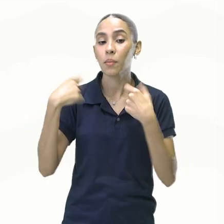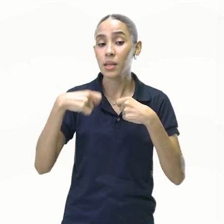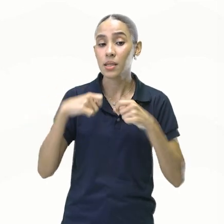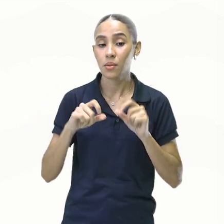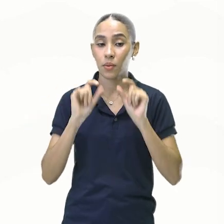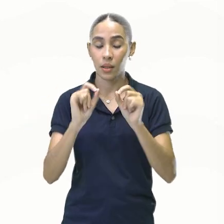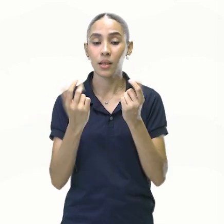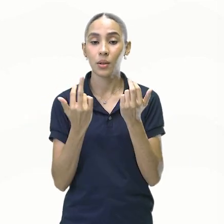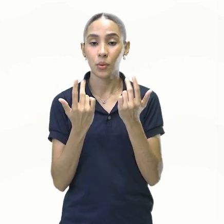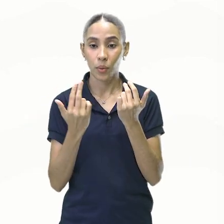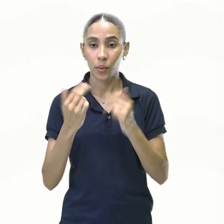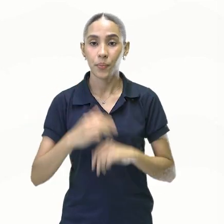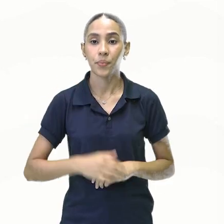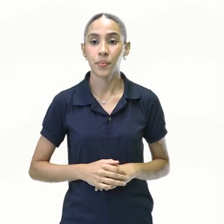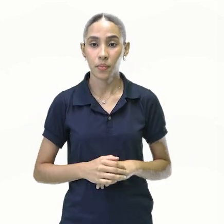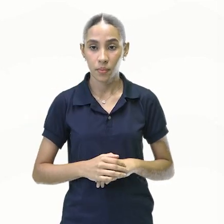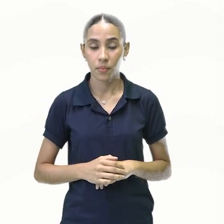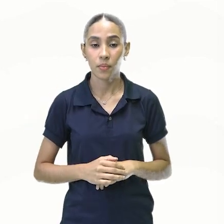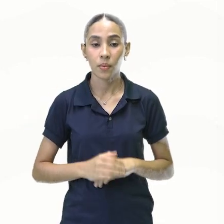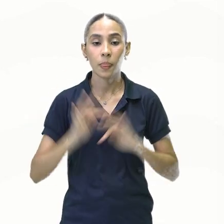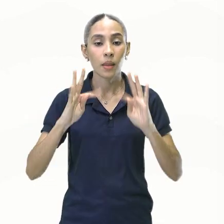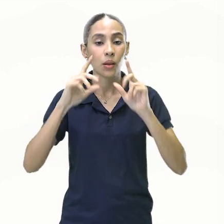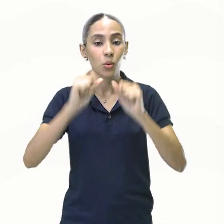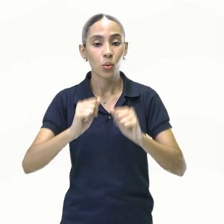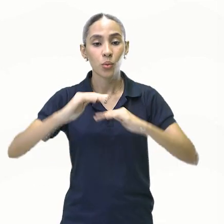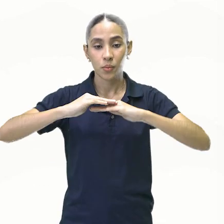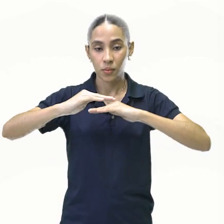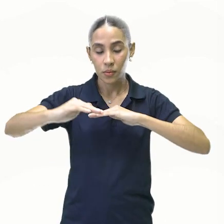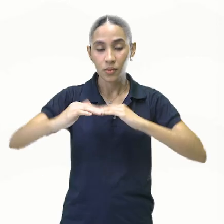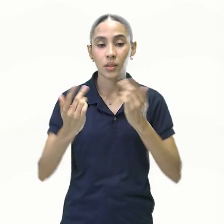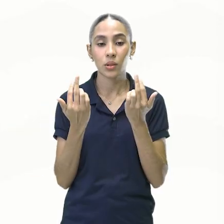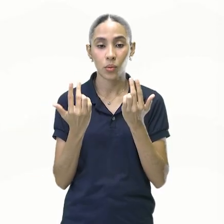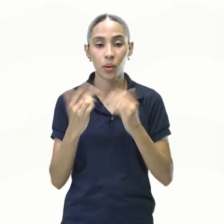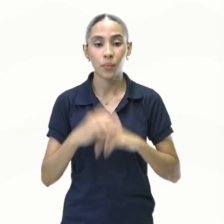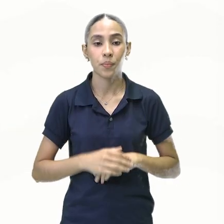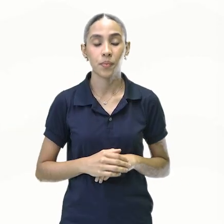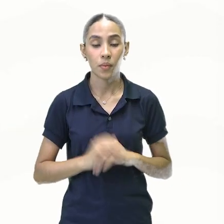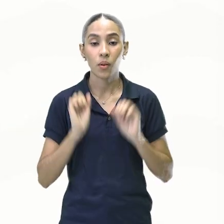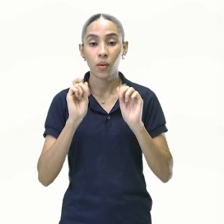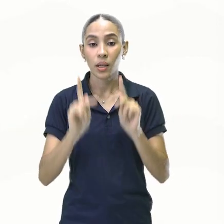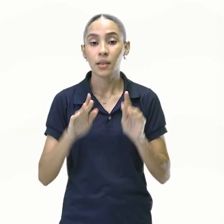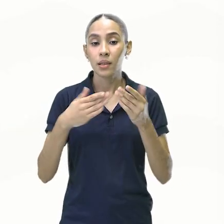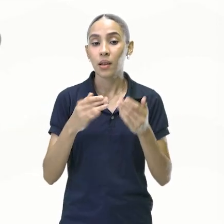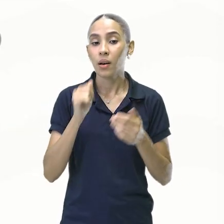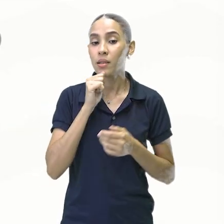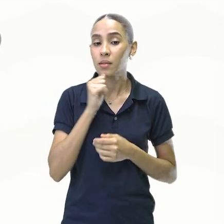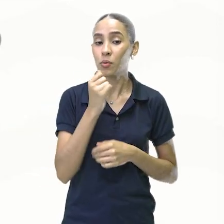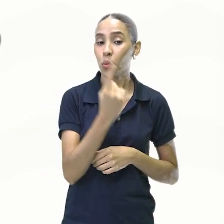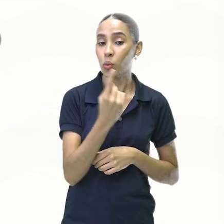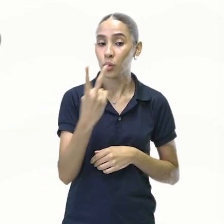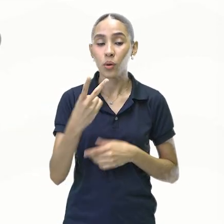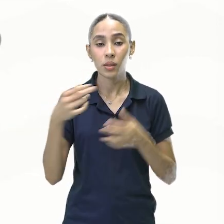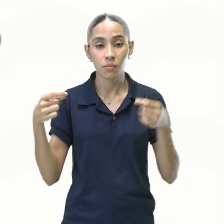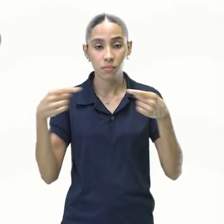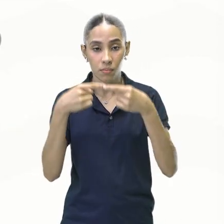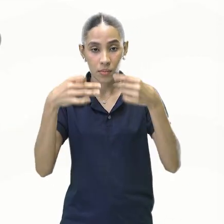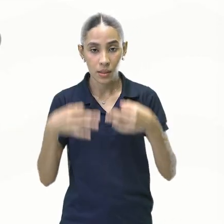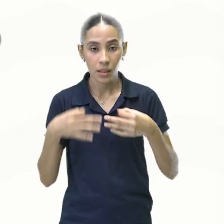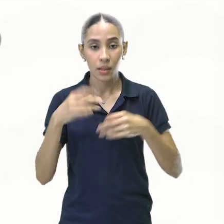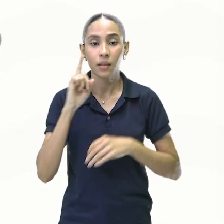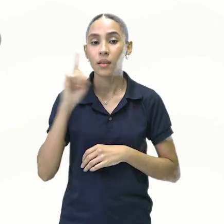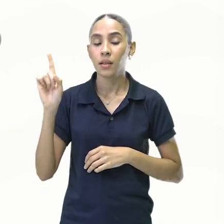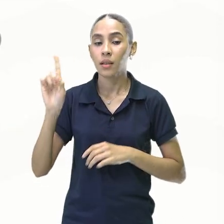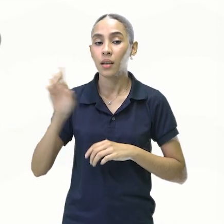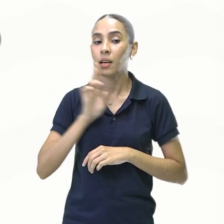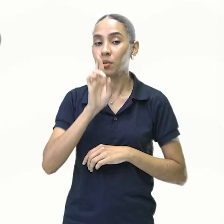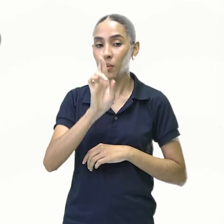iguais, né? Estão todos em planos iguais. Muito bem, então somente 1 e 2 é verdadeira. Aqui, a nossa